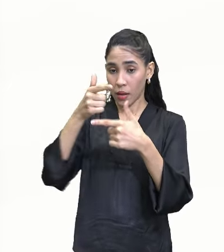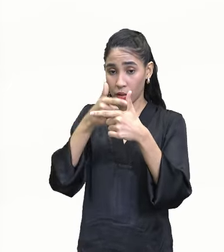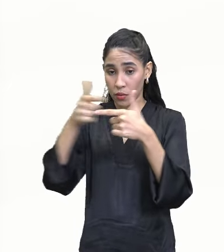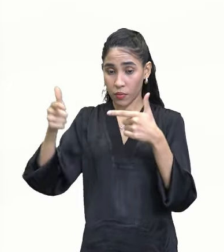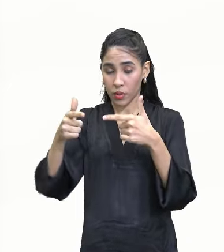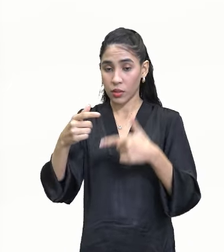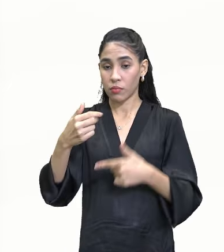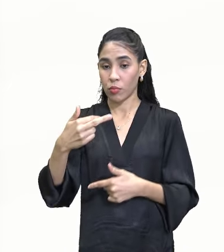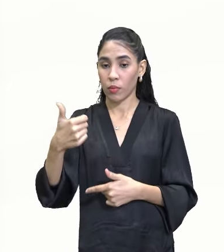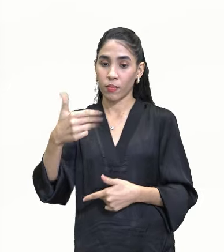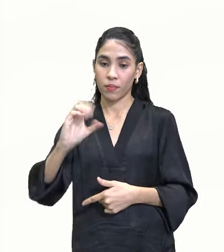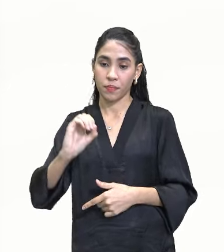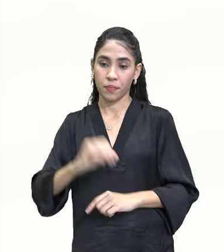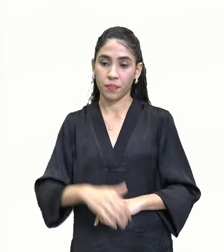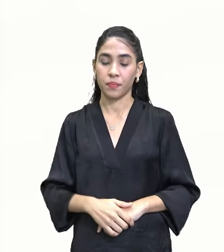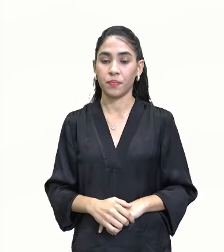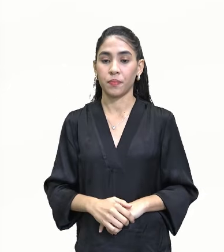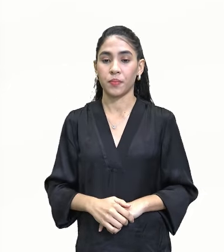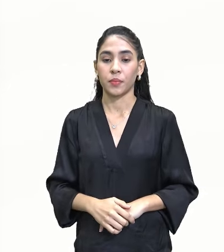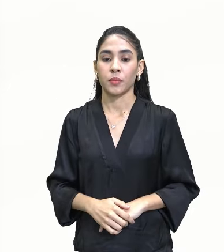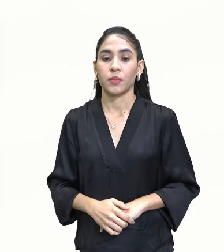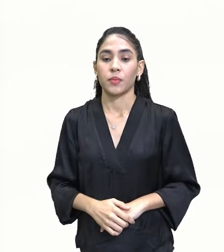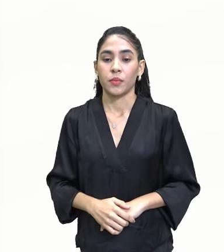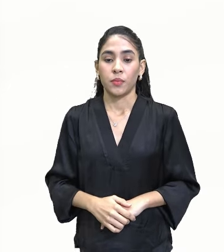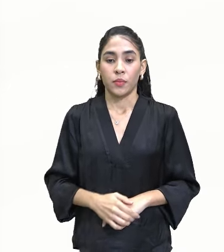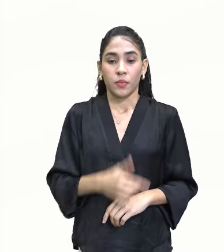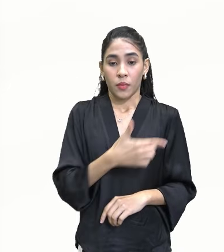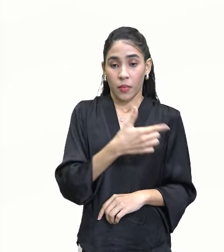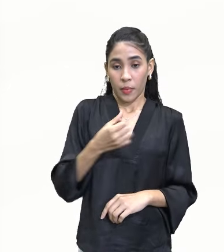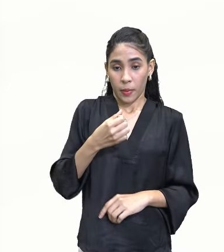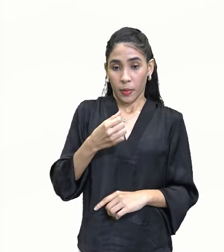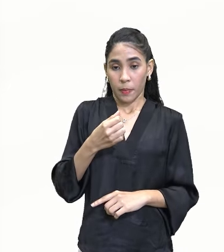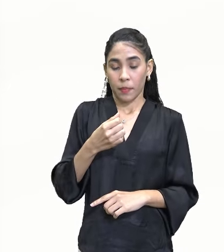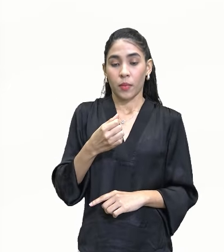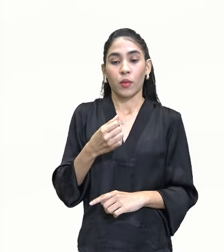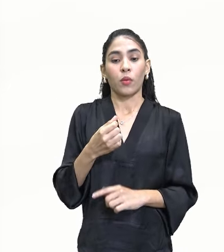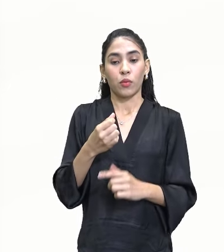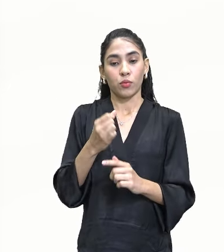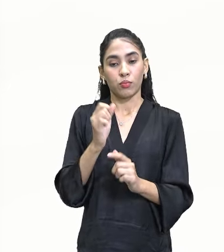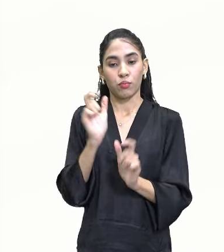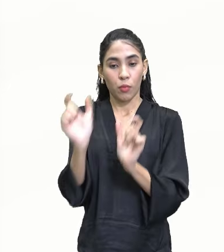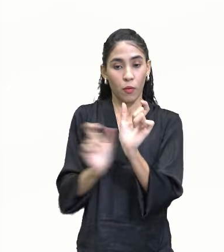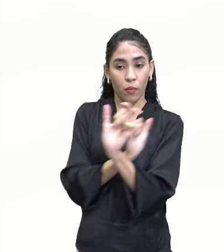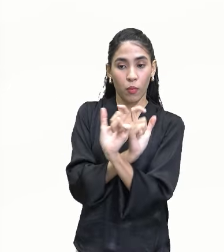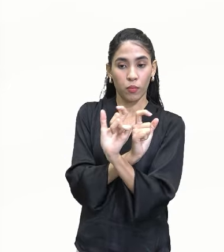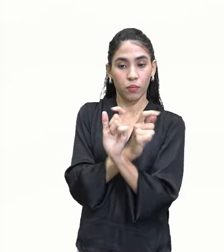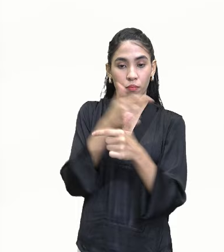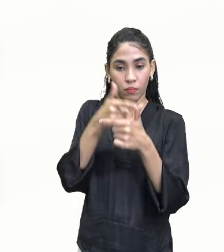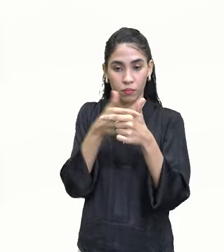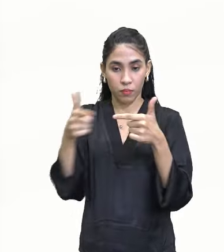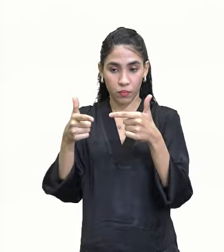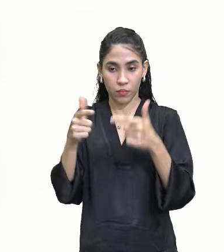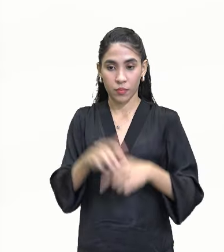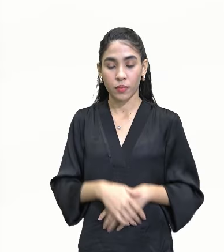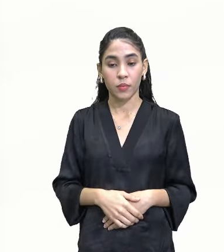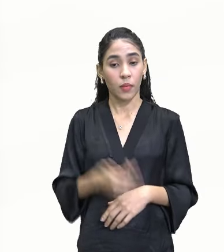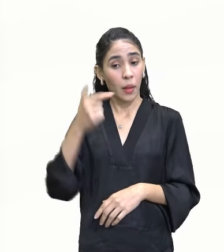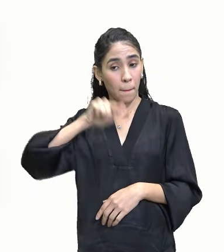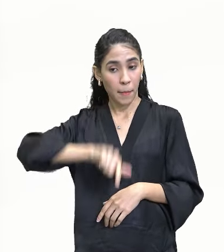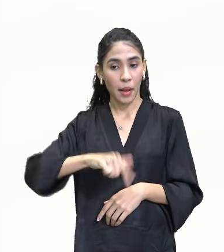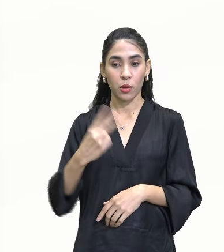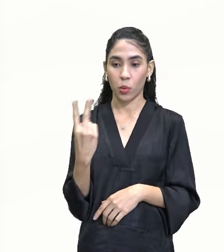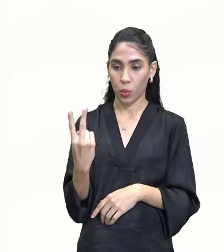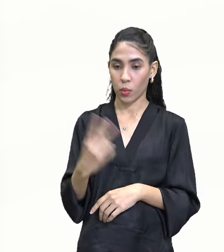quanto? Dá 10, certo? Ou seja, 62 que está multiplicando passa dividindo. E aí você repete o